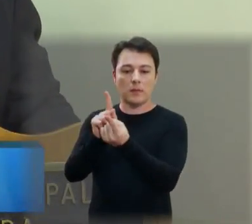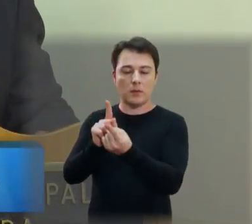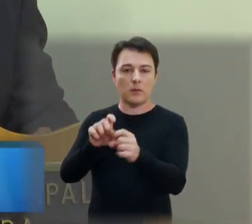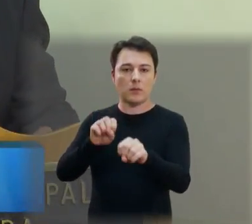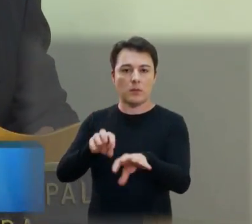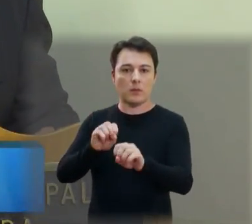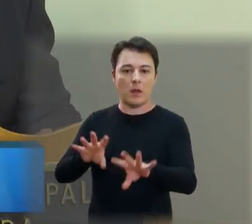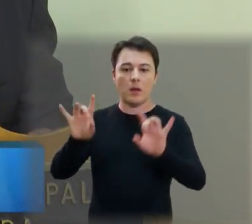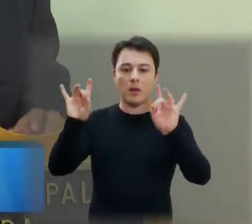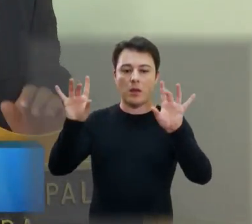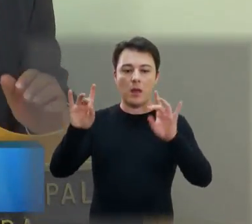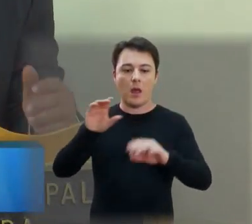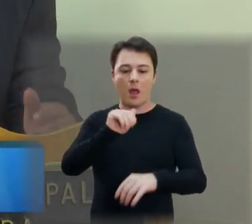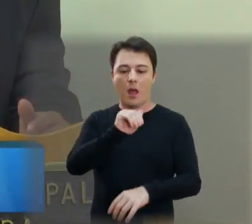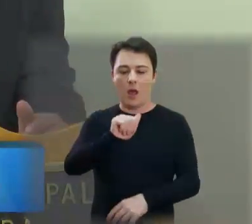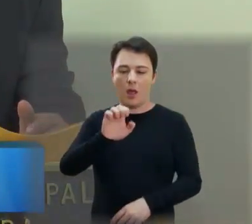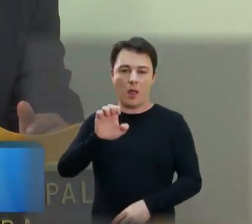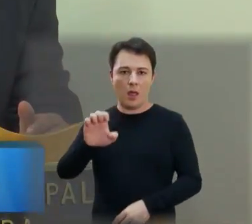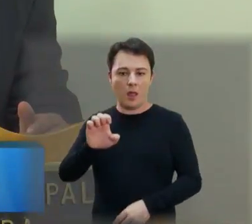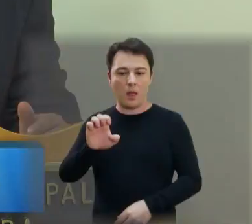Especializado, AAEE.